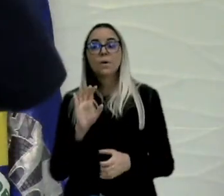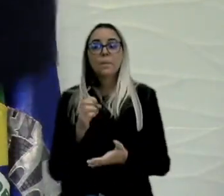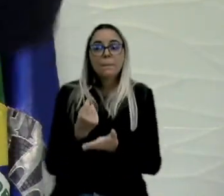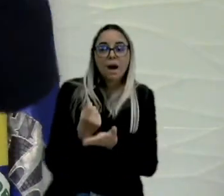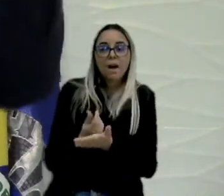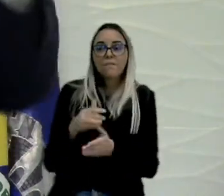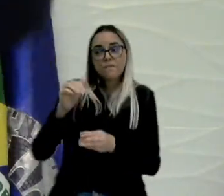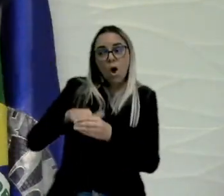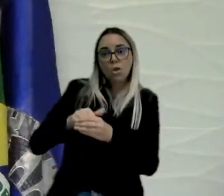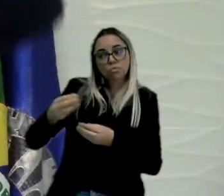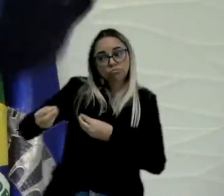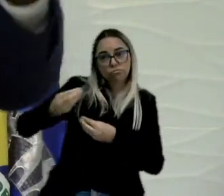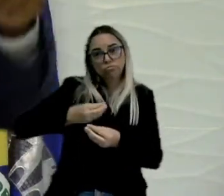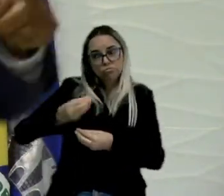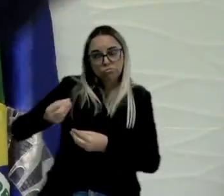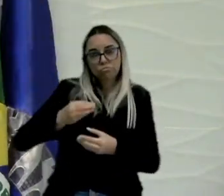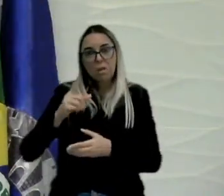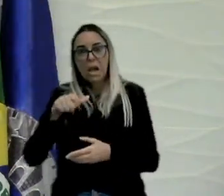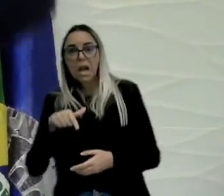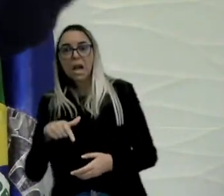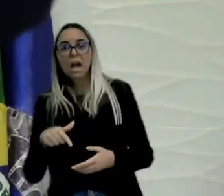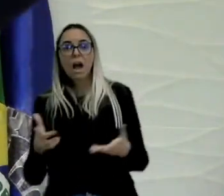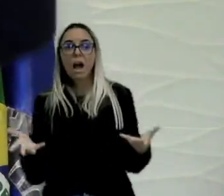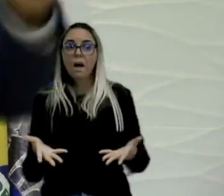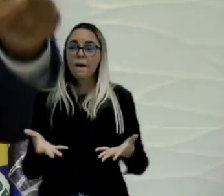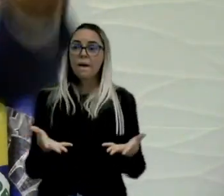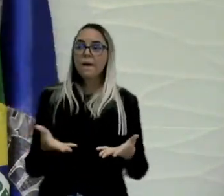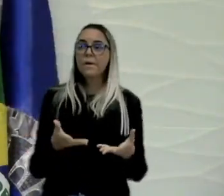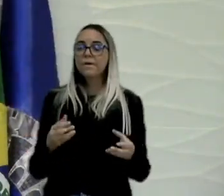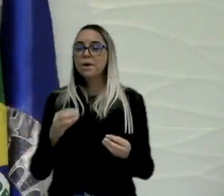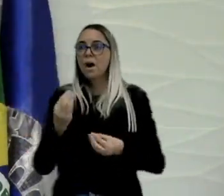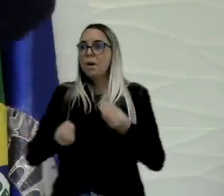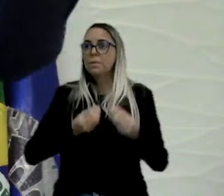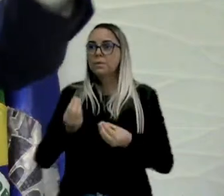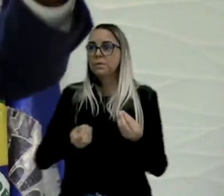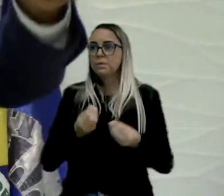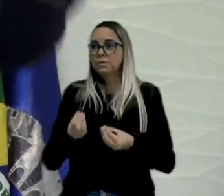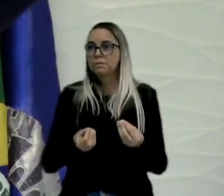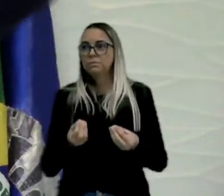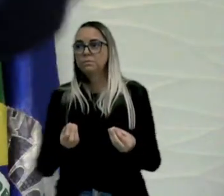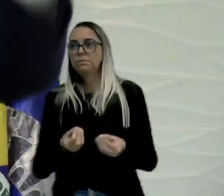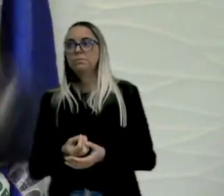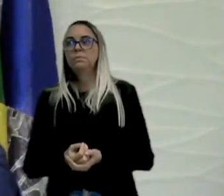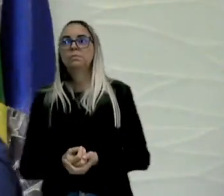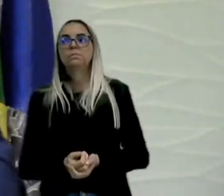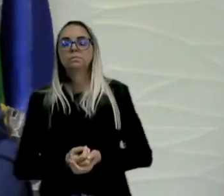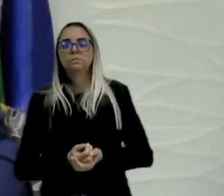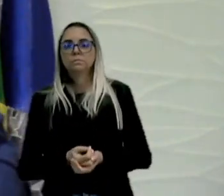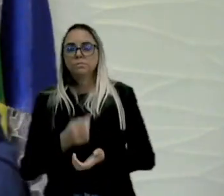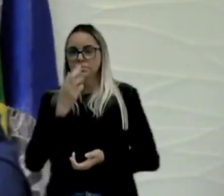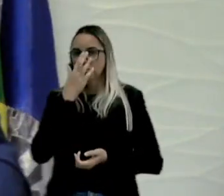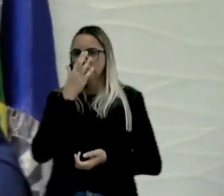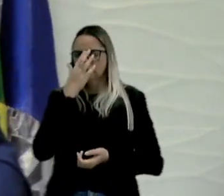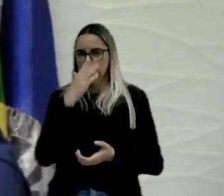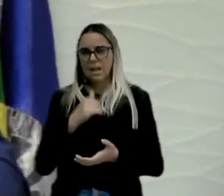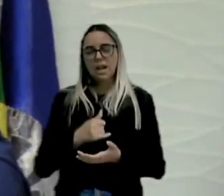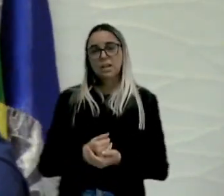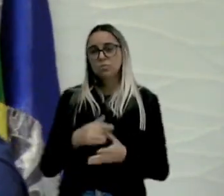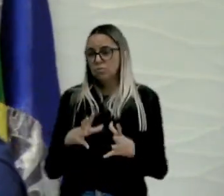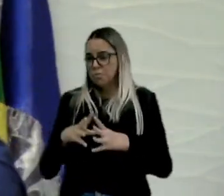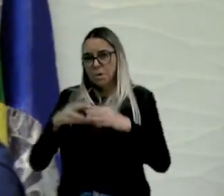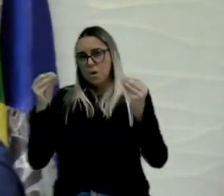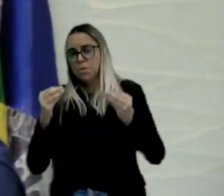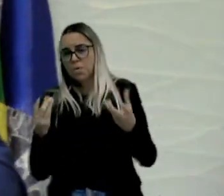Manilha ali e tapeou o povo quando as urnas fechou que eles ganharam eles sumiu com as